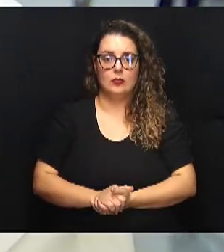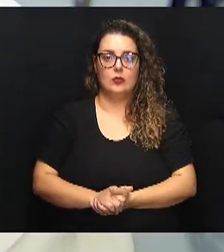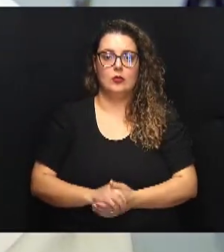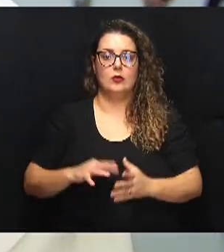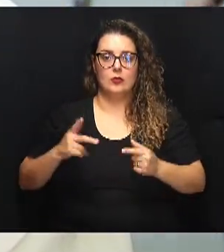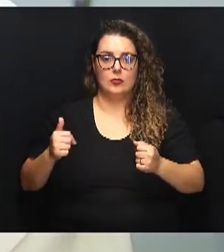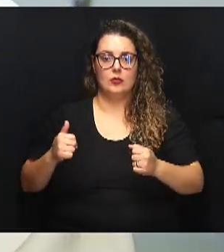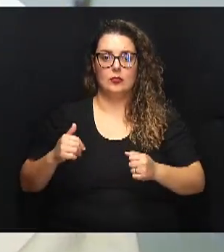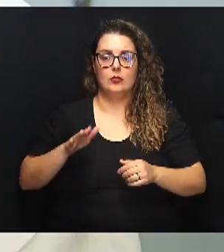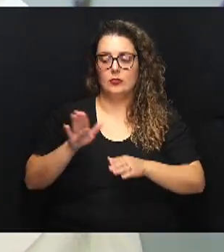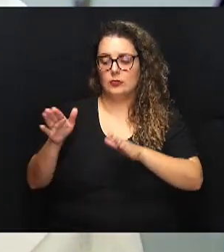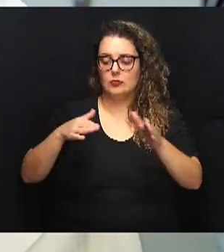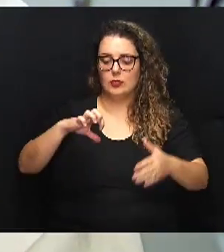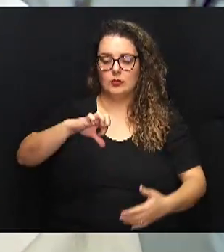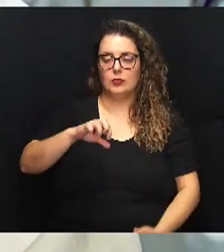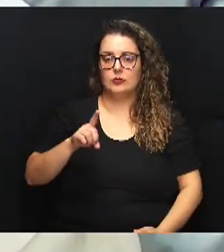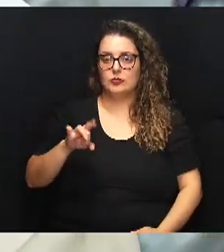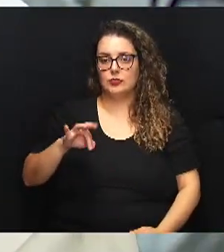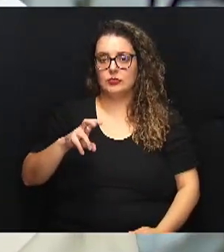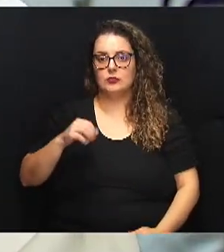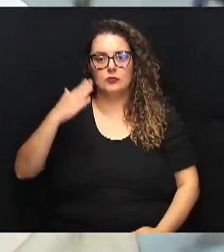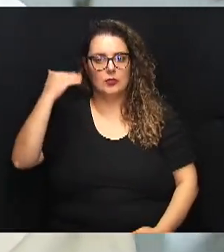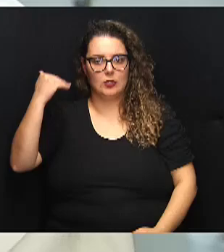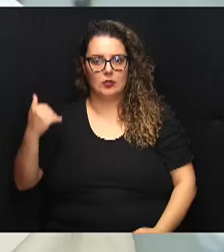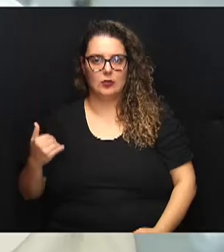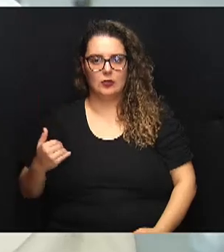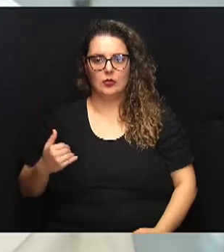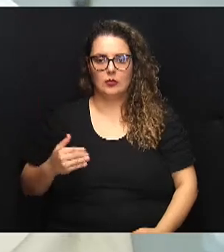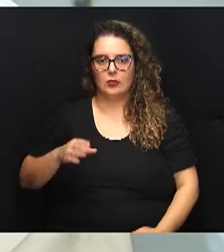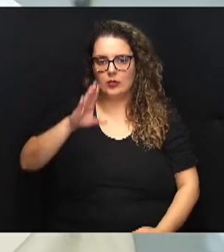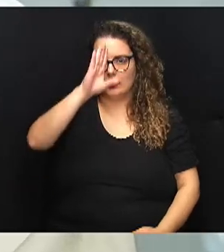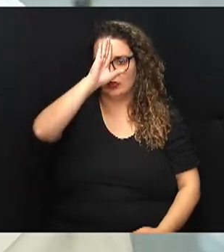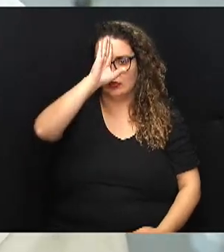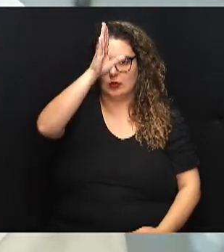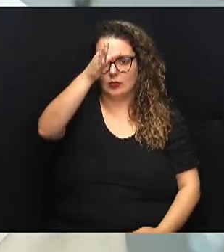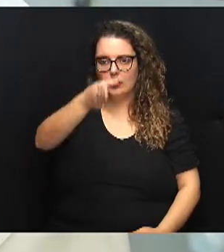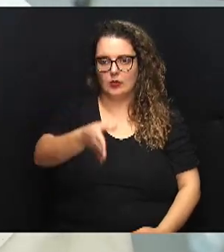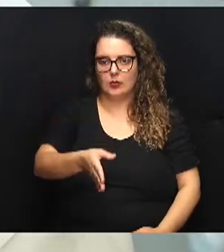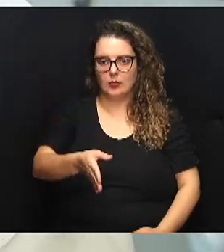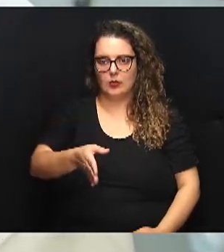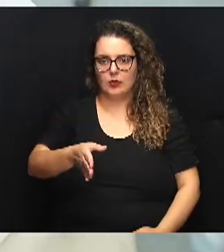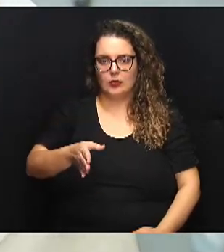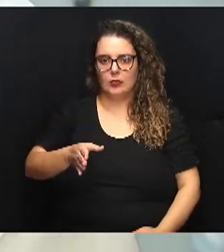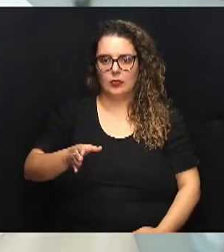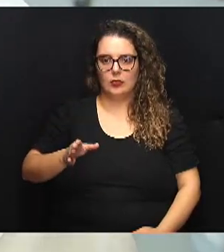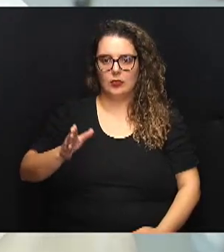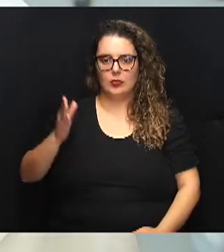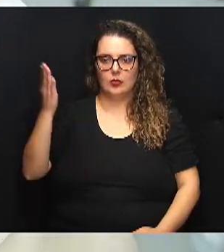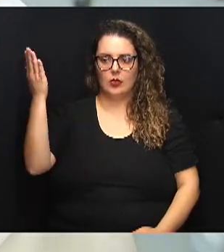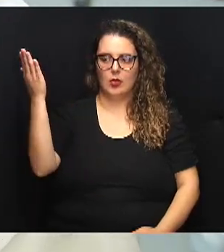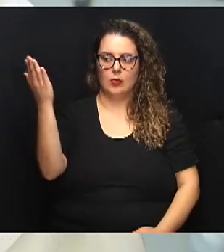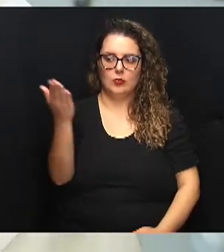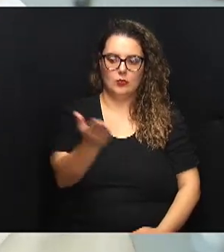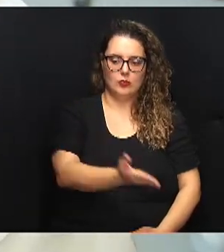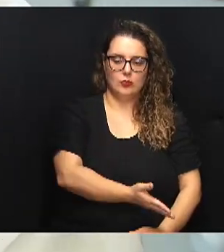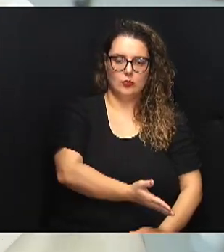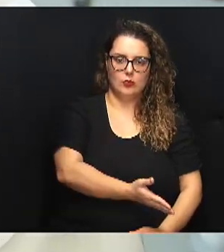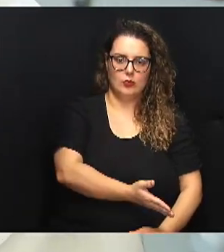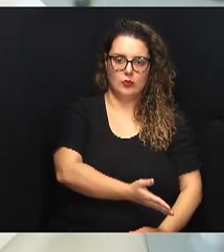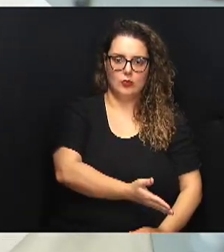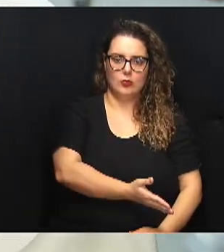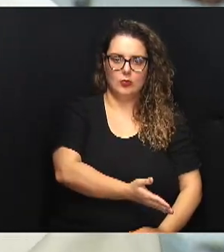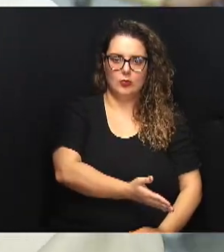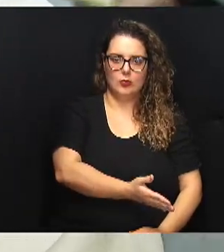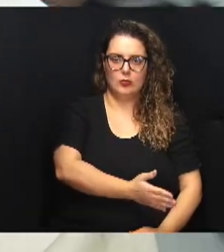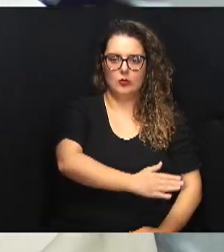nas 9 direções. Mas os mais famosos são o corte à cabeça, o corte transversal e o